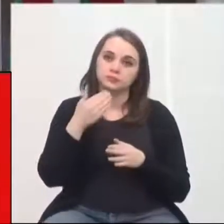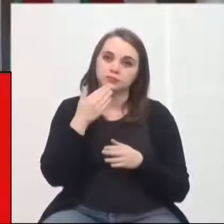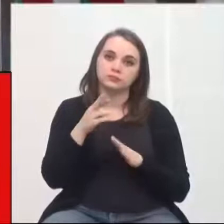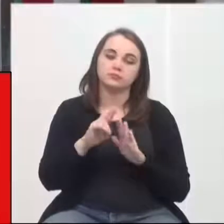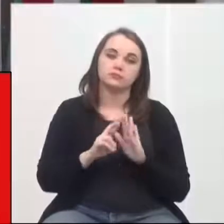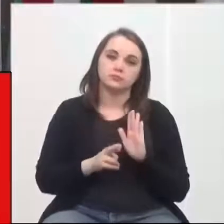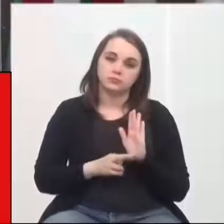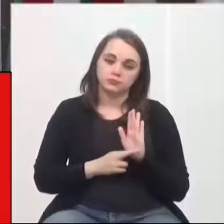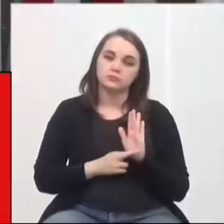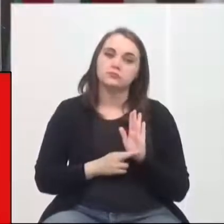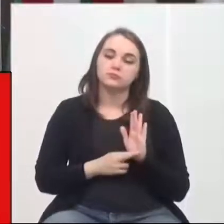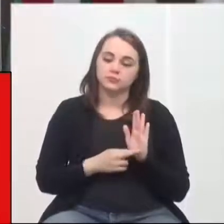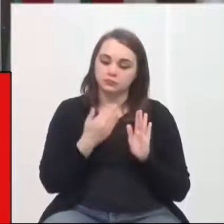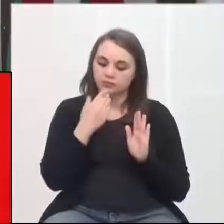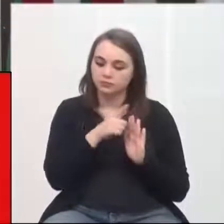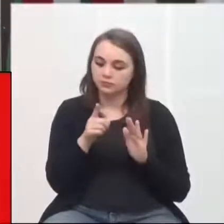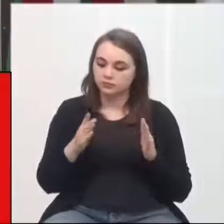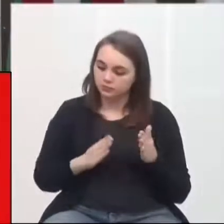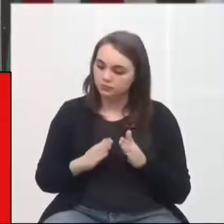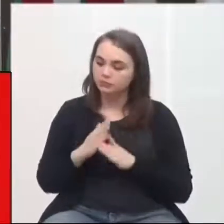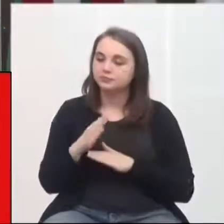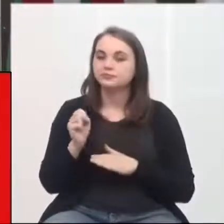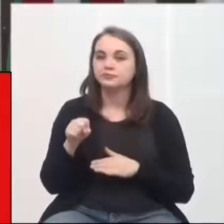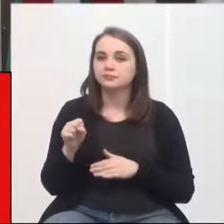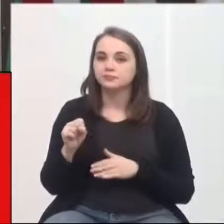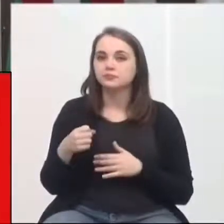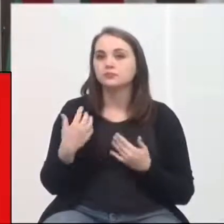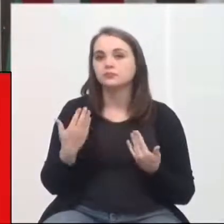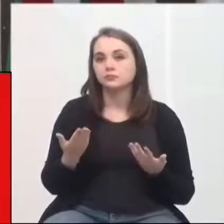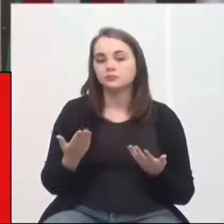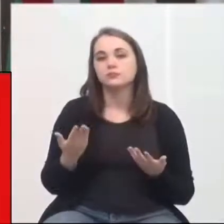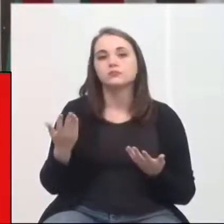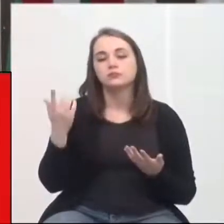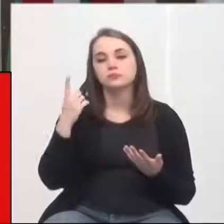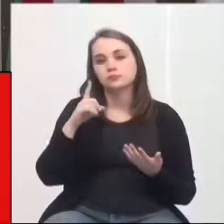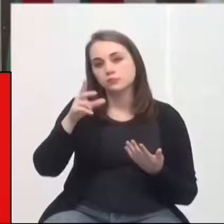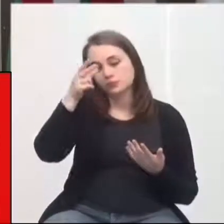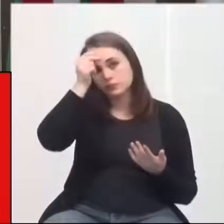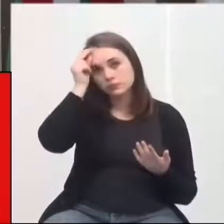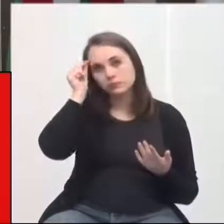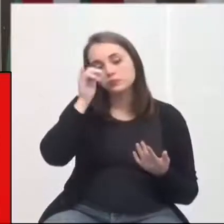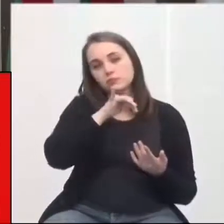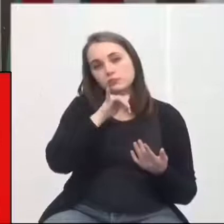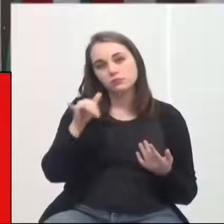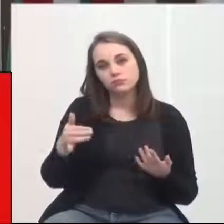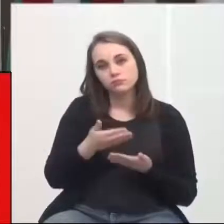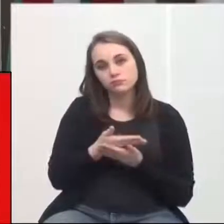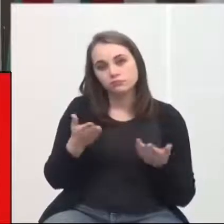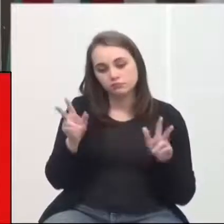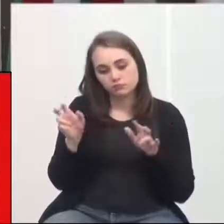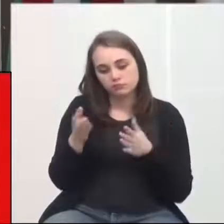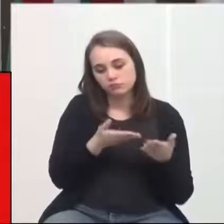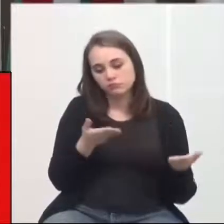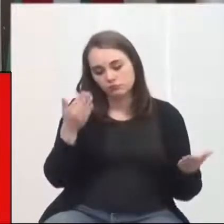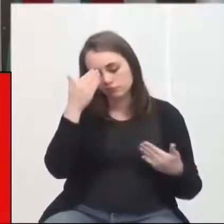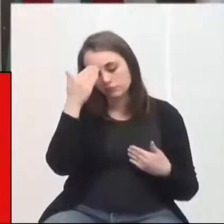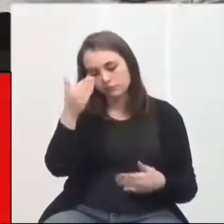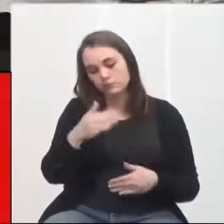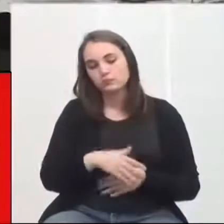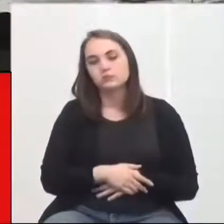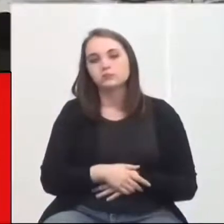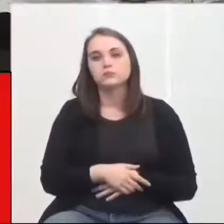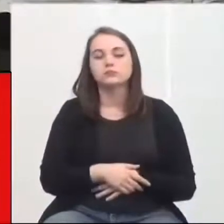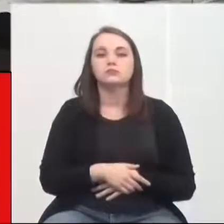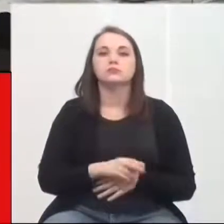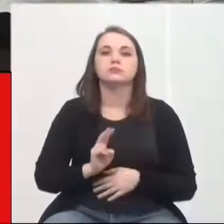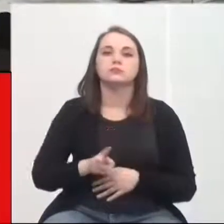faço requerimento, peço aprovação das vereadoras e dos vereadores para que o município possa nos dar um retorno em relação a essa situação. Obrigado, senhor presidente. O